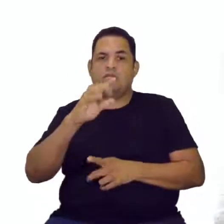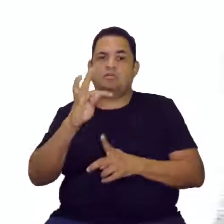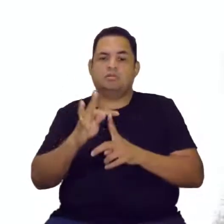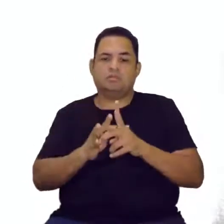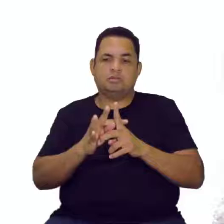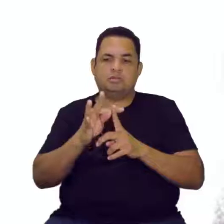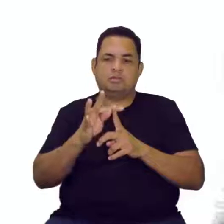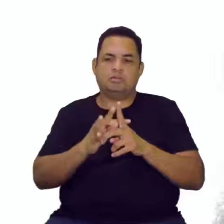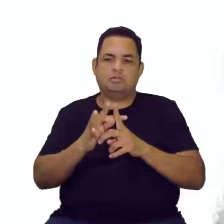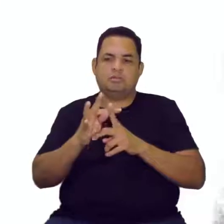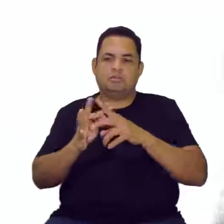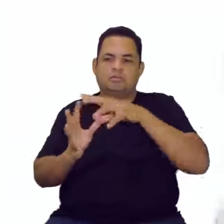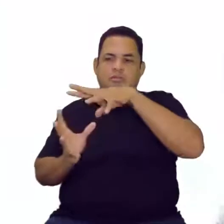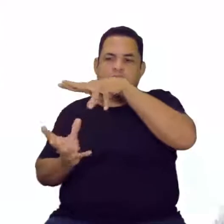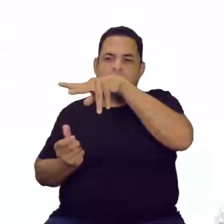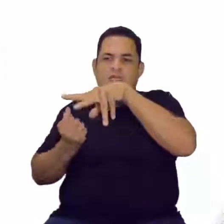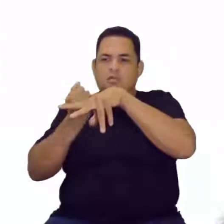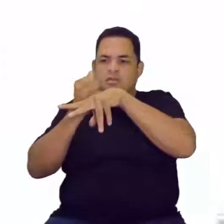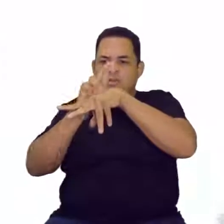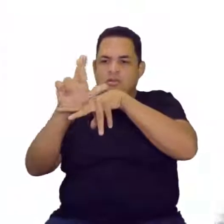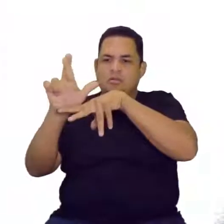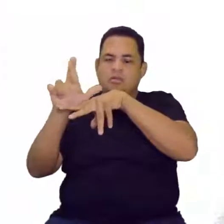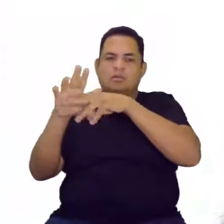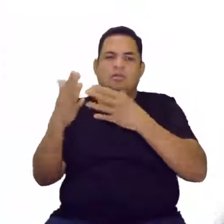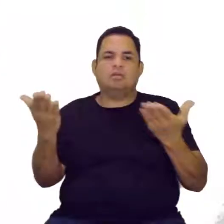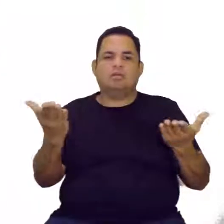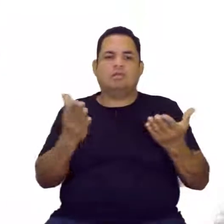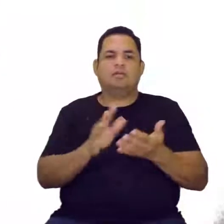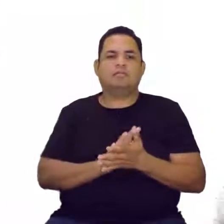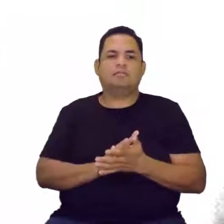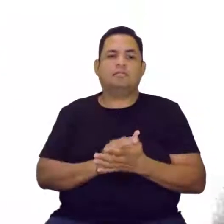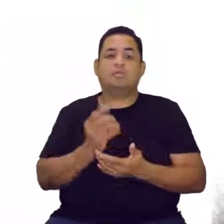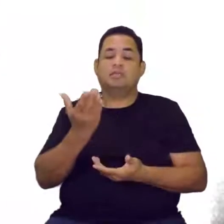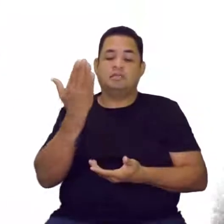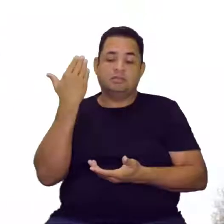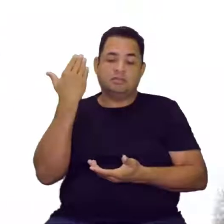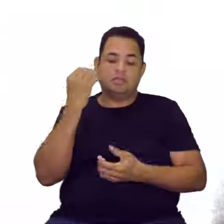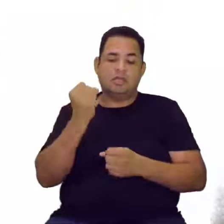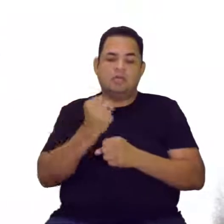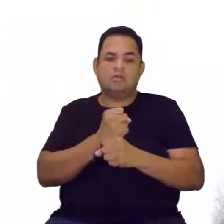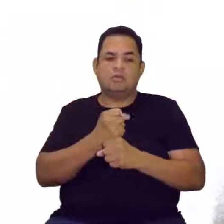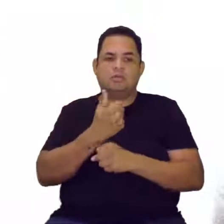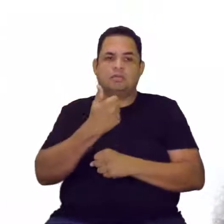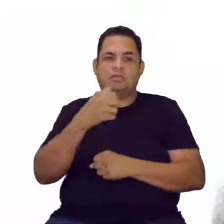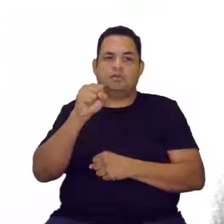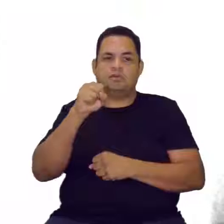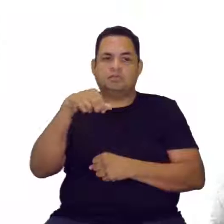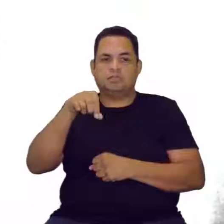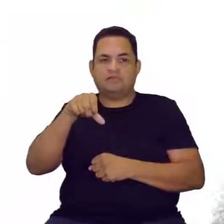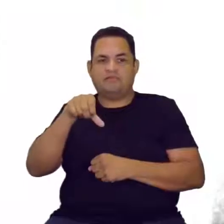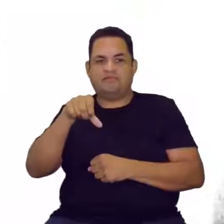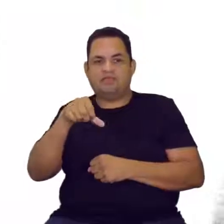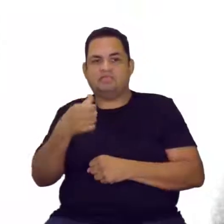temperatura atmosférica. Isso lá em 1896. Em